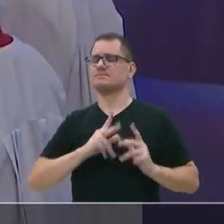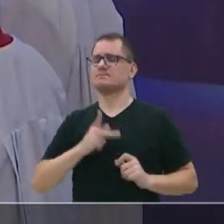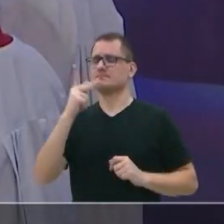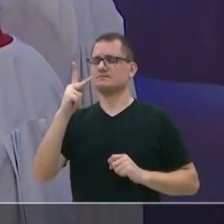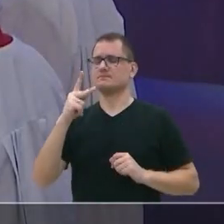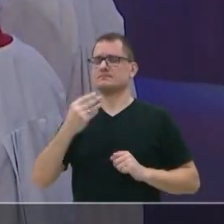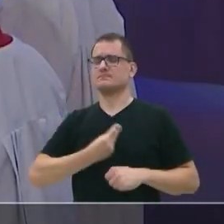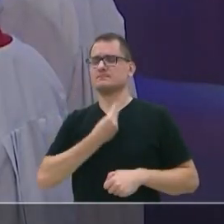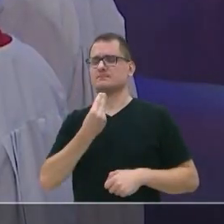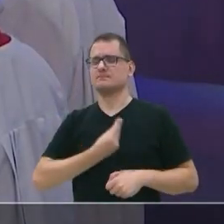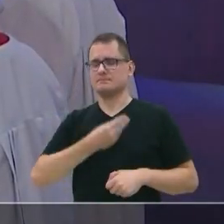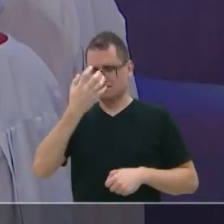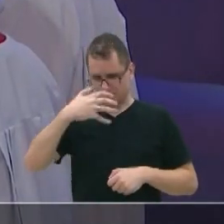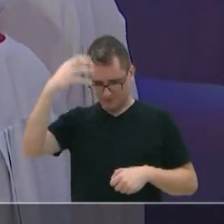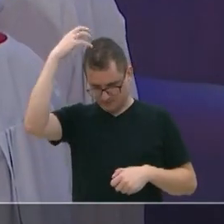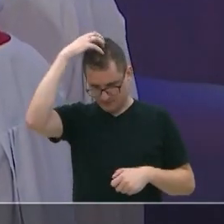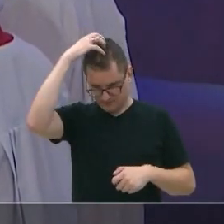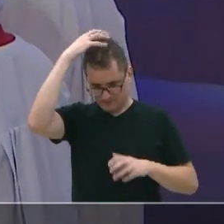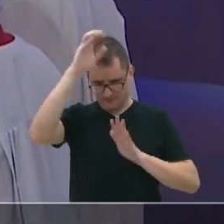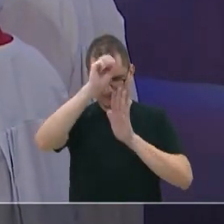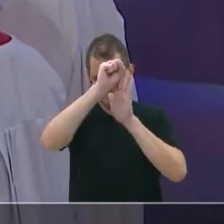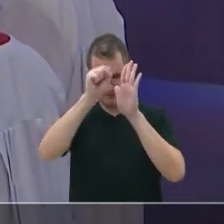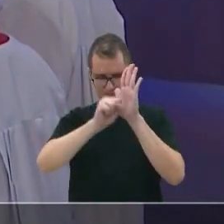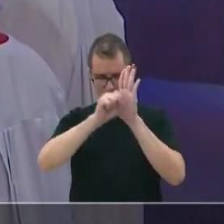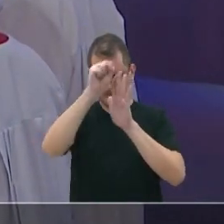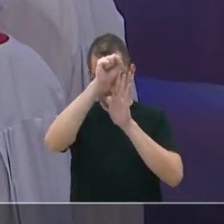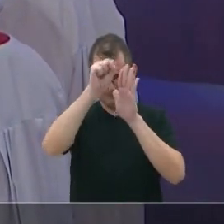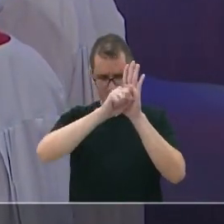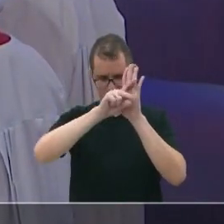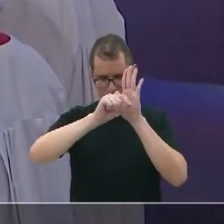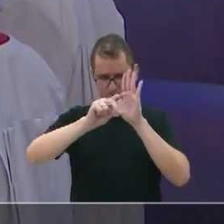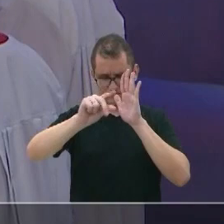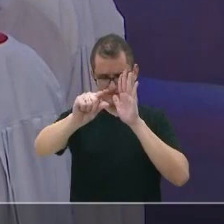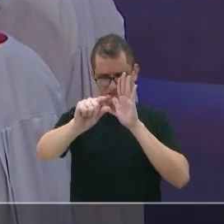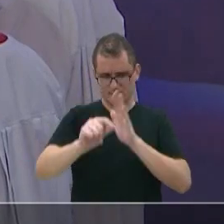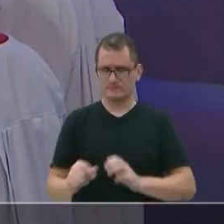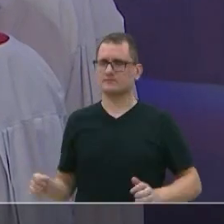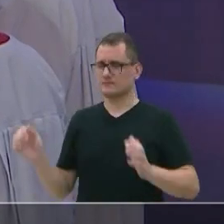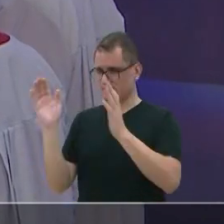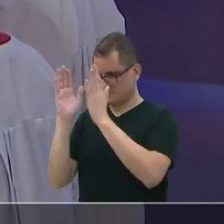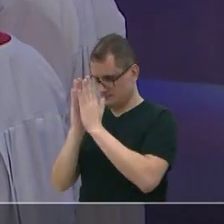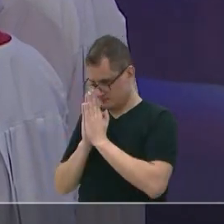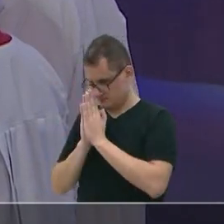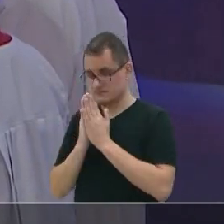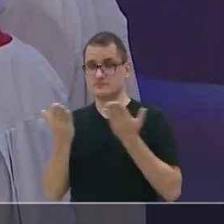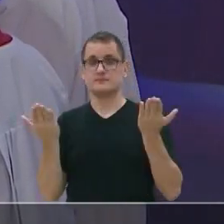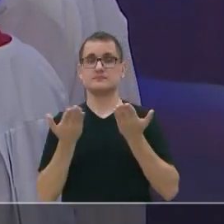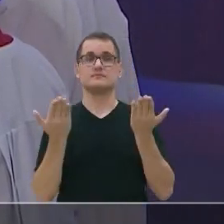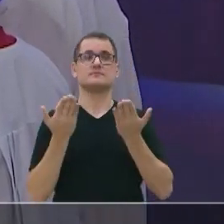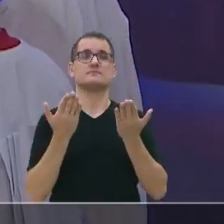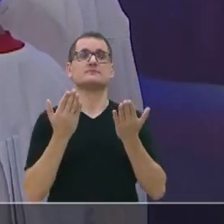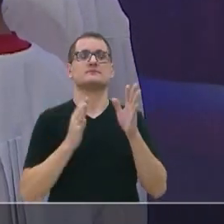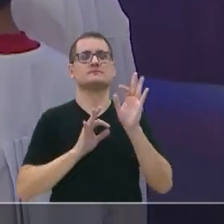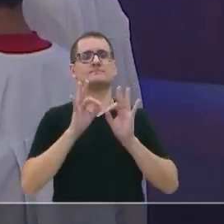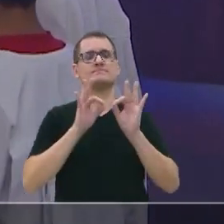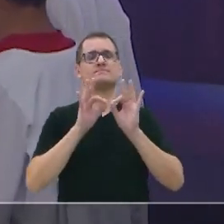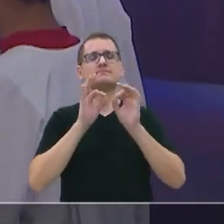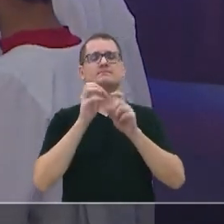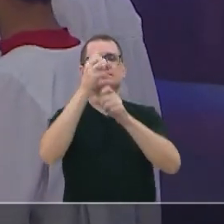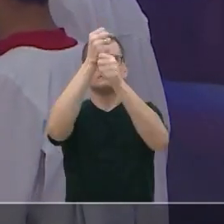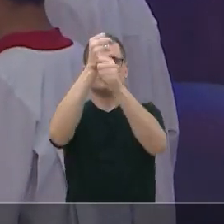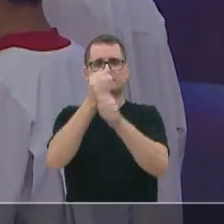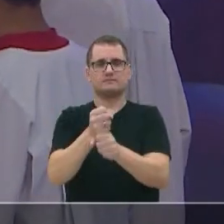que viveis e reinais pelos séculos dos séculos. Amém. Nos preparemos para a bênção do Santíssimo